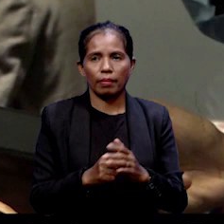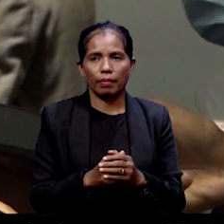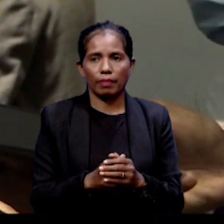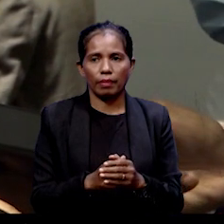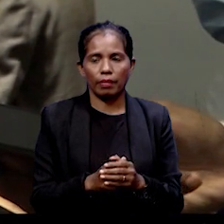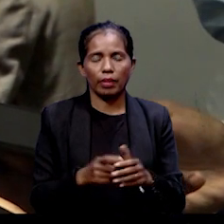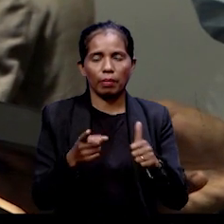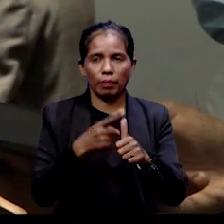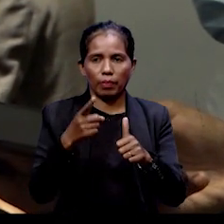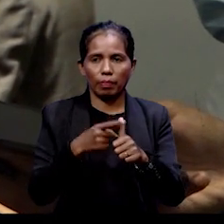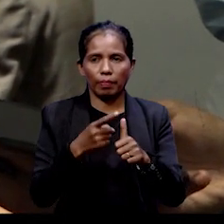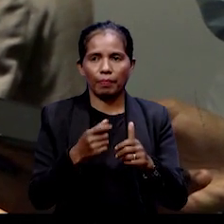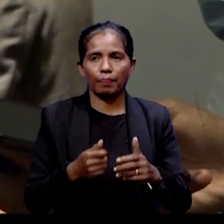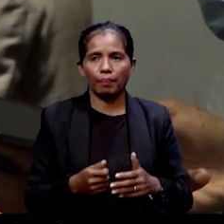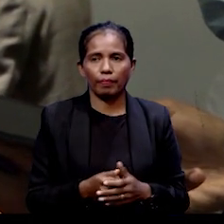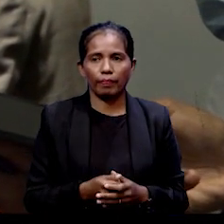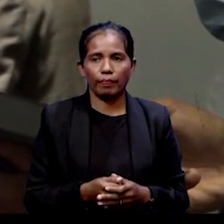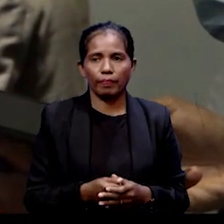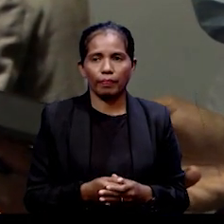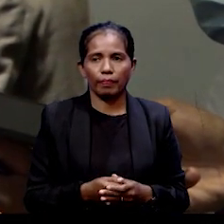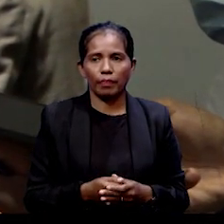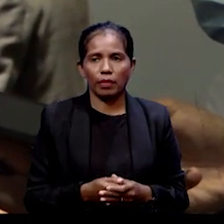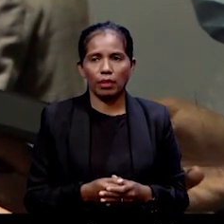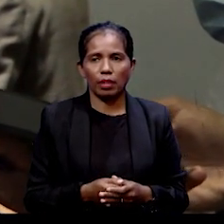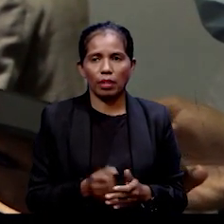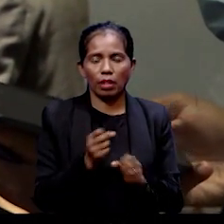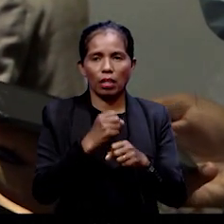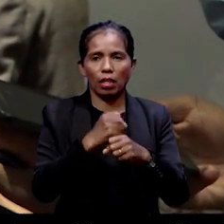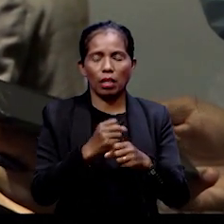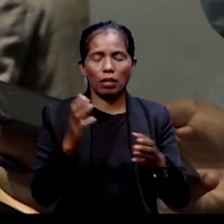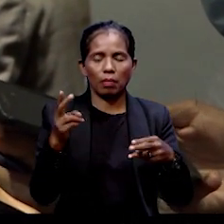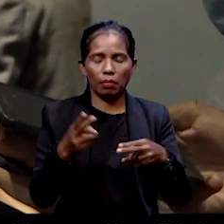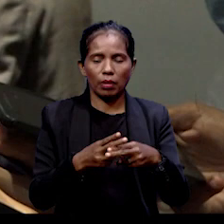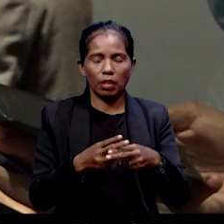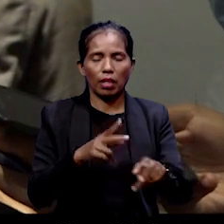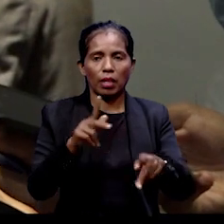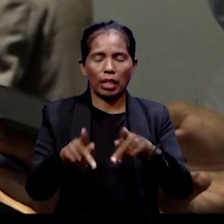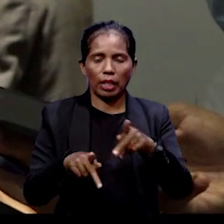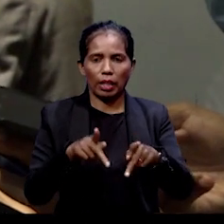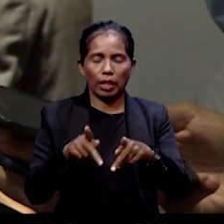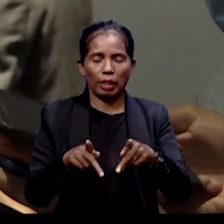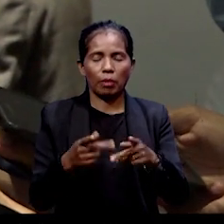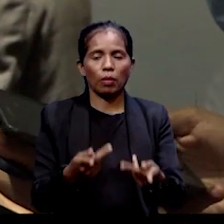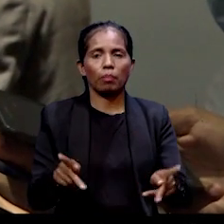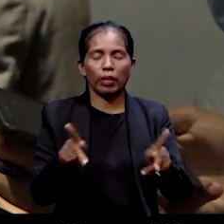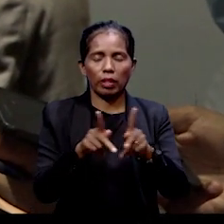ida primeiro ne e na ve halo limitação de setor privado bele concorre